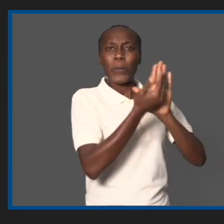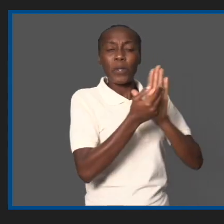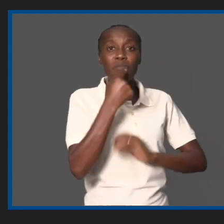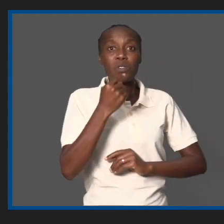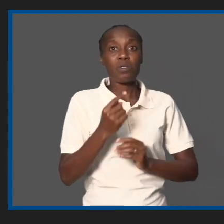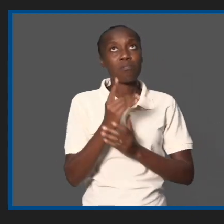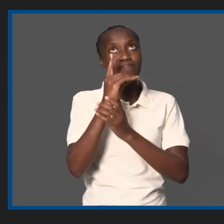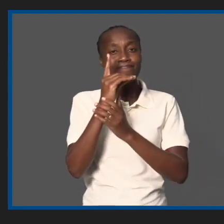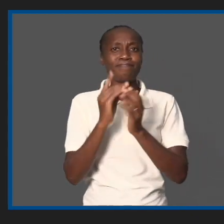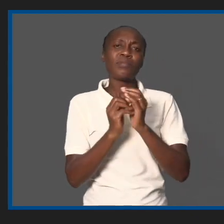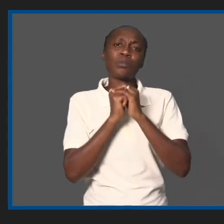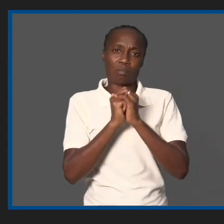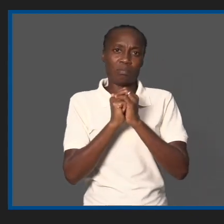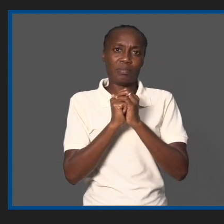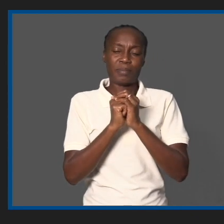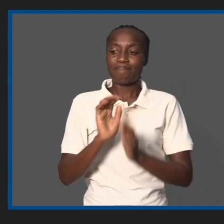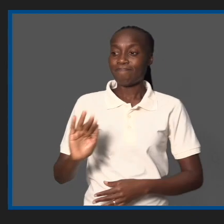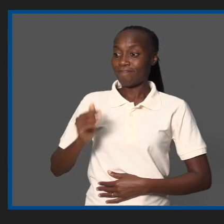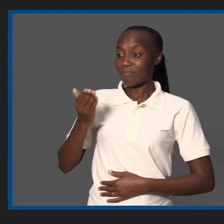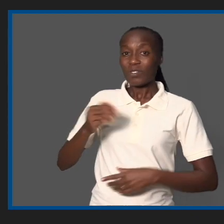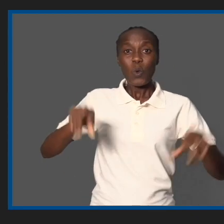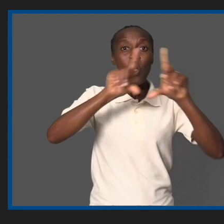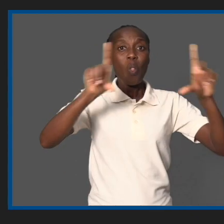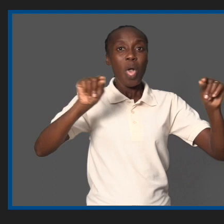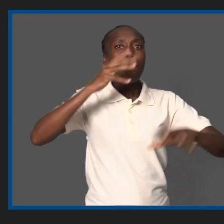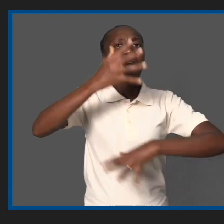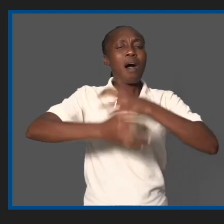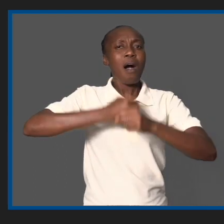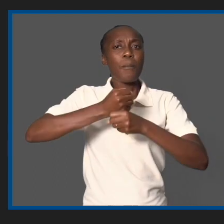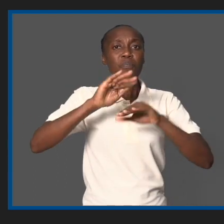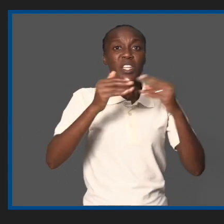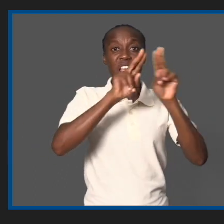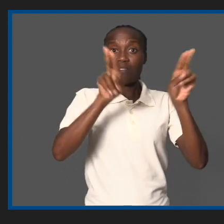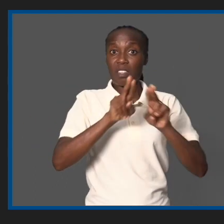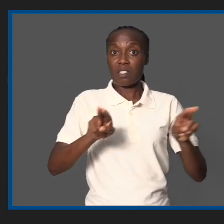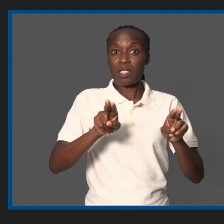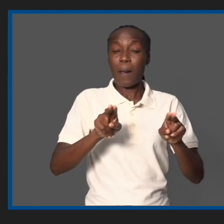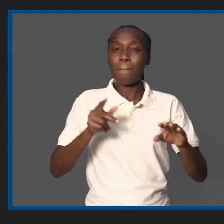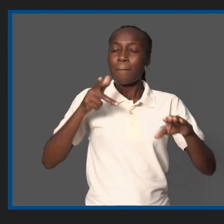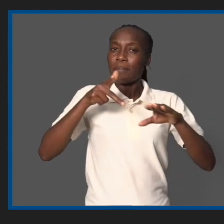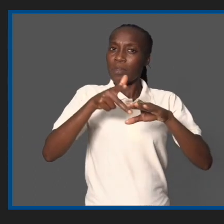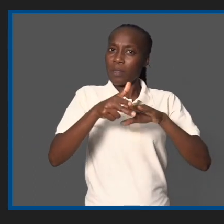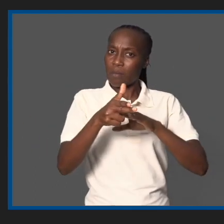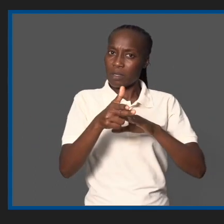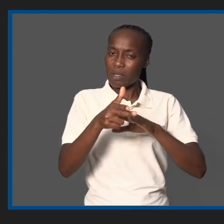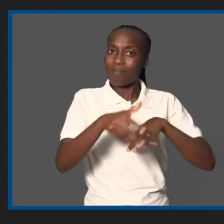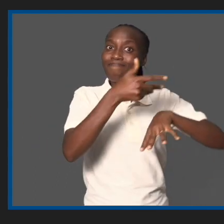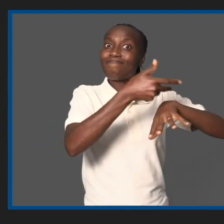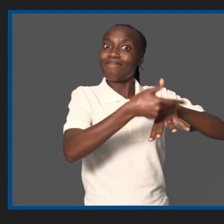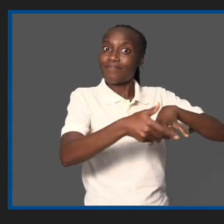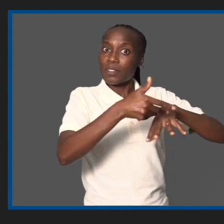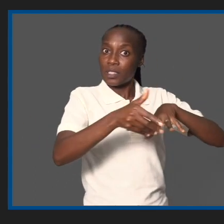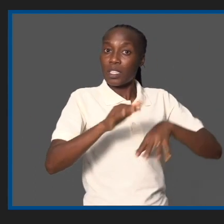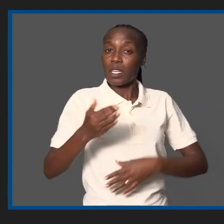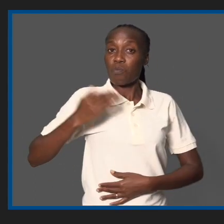Então, o que está em mim, é a ansiedade. A lema deste ano, do Dia Internacional para a Eliminação da Fístula